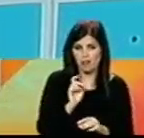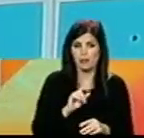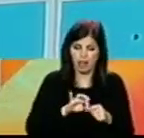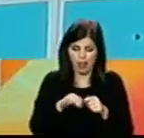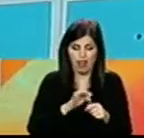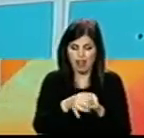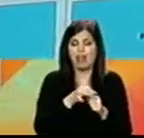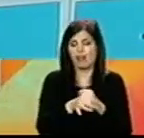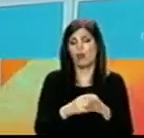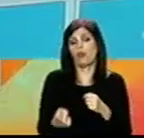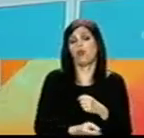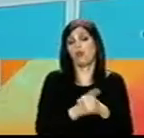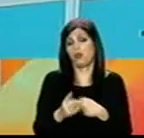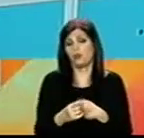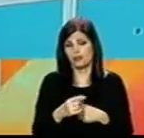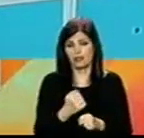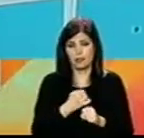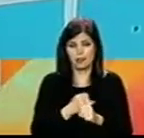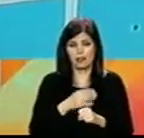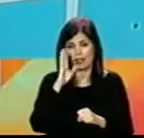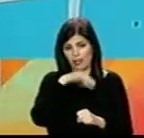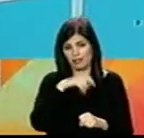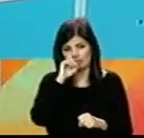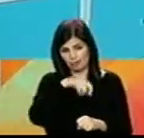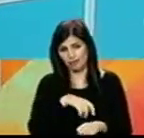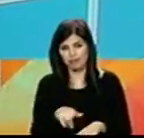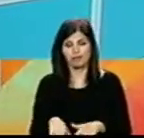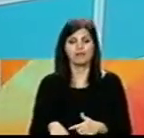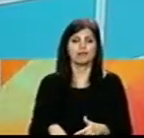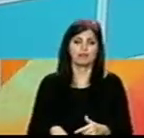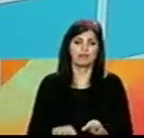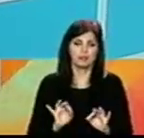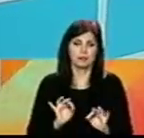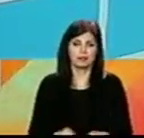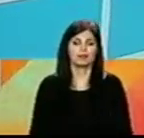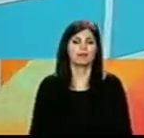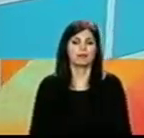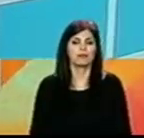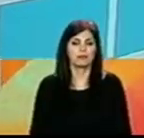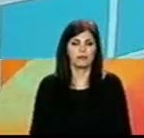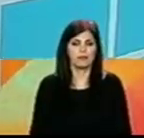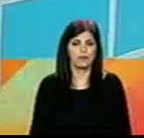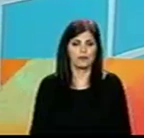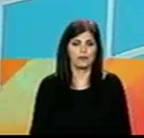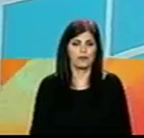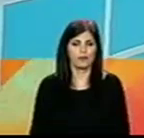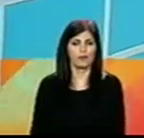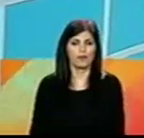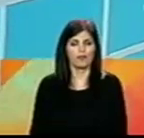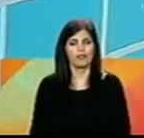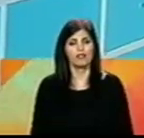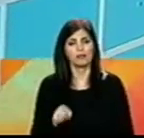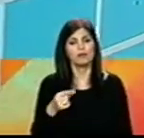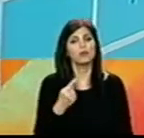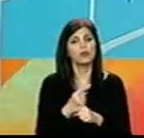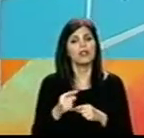não é? Exatamente. Vá lá, vá lá. Então, não nos trataram por escravos, não foi muito bom. Ele tem descascado porque é mais fácil fazer o puré. Não, não, porque é?